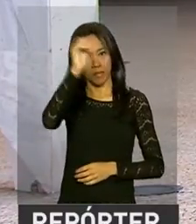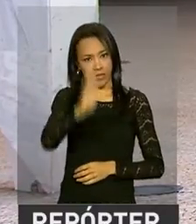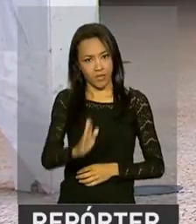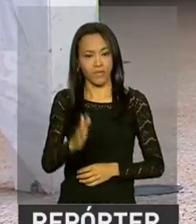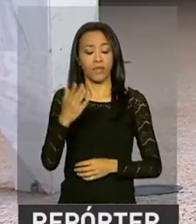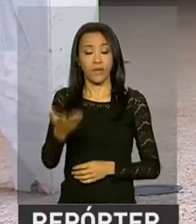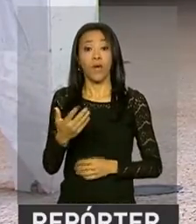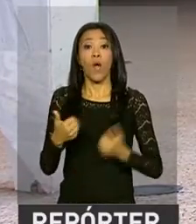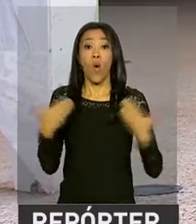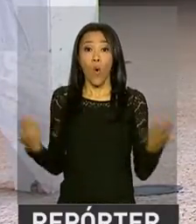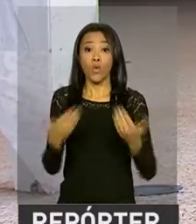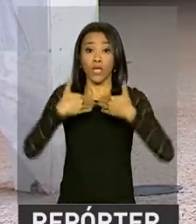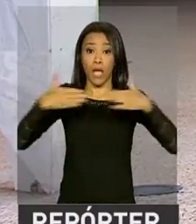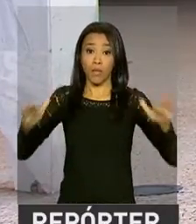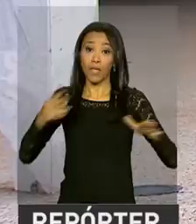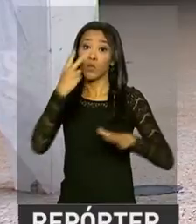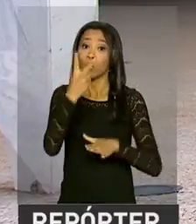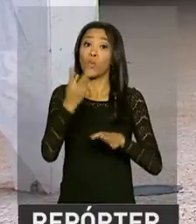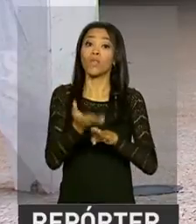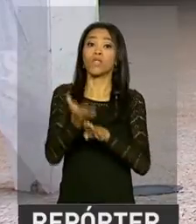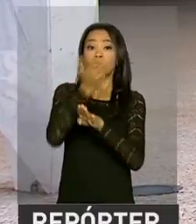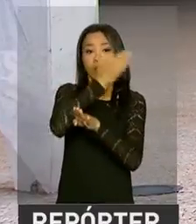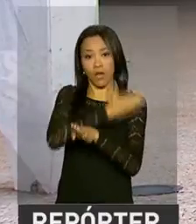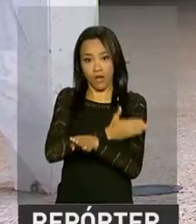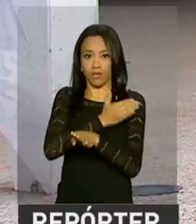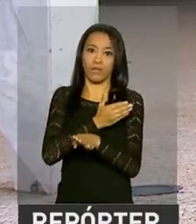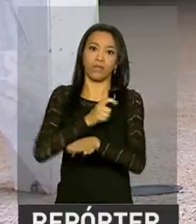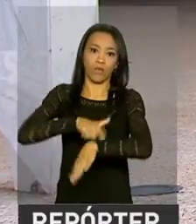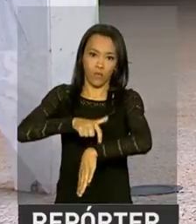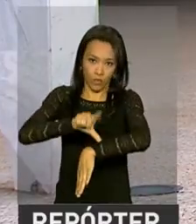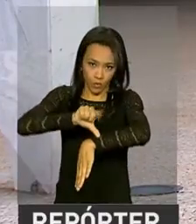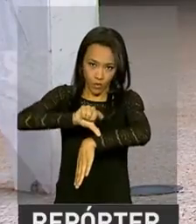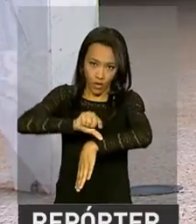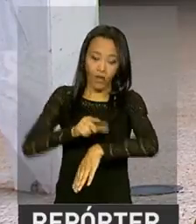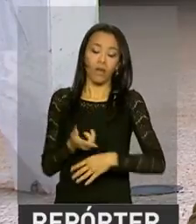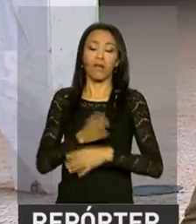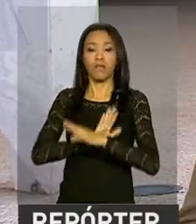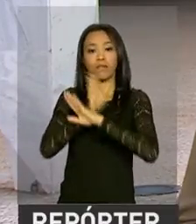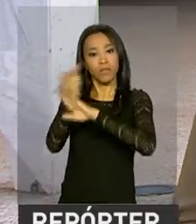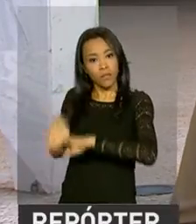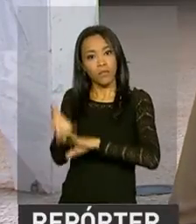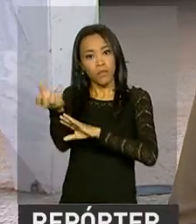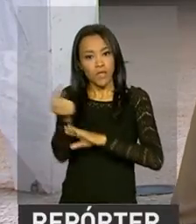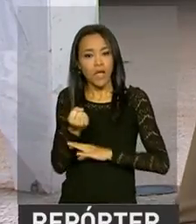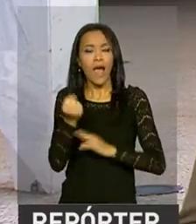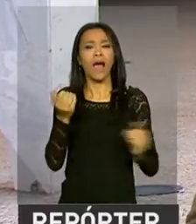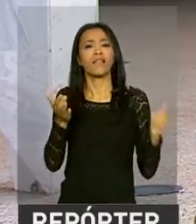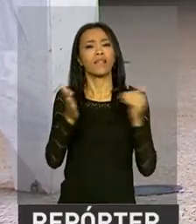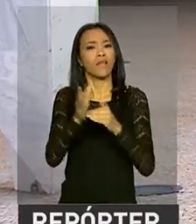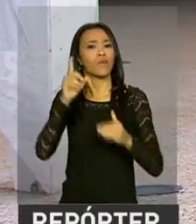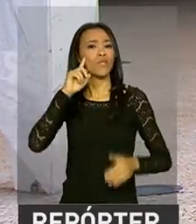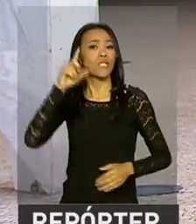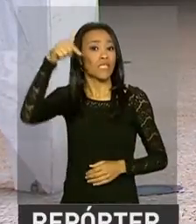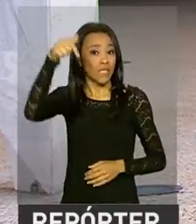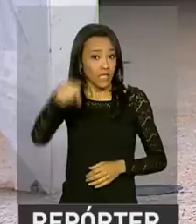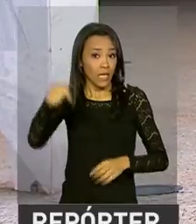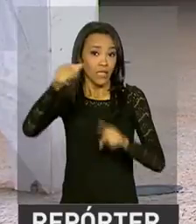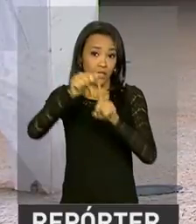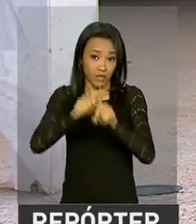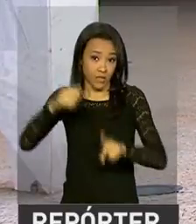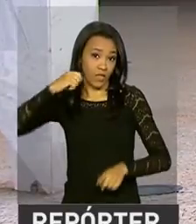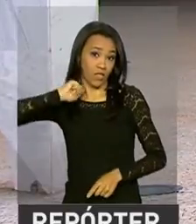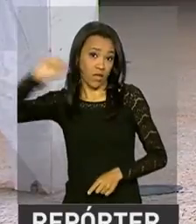abriram hoje duas horas mais cedo a retirada do benefício vai estar disponível até o dia 7 de abril